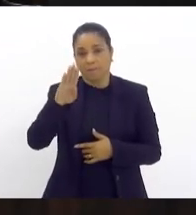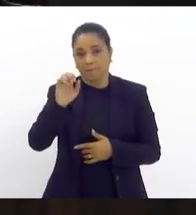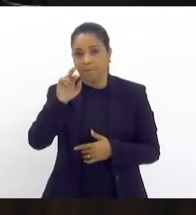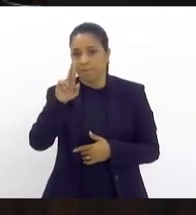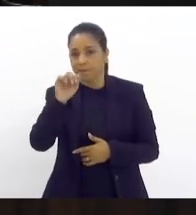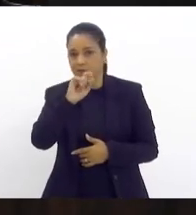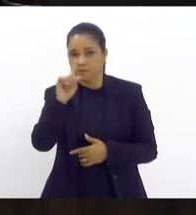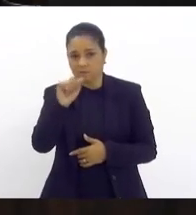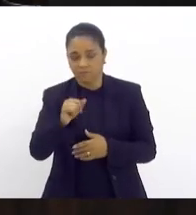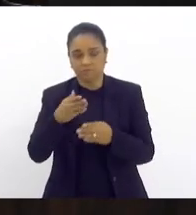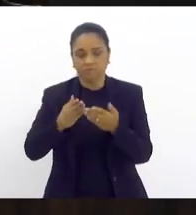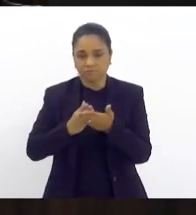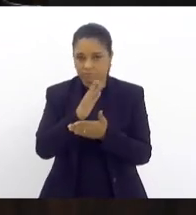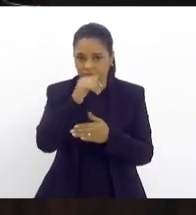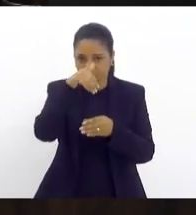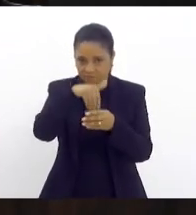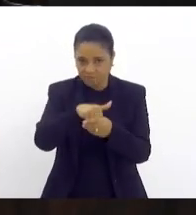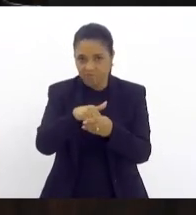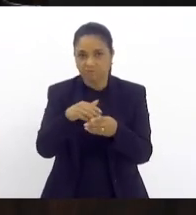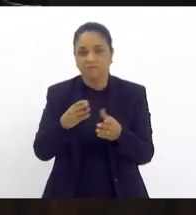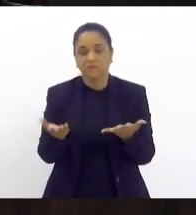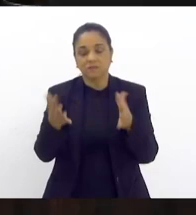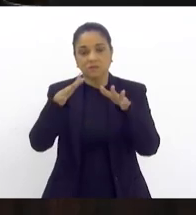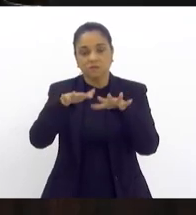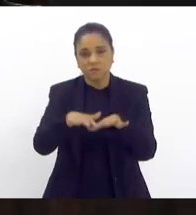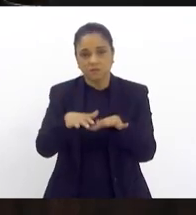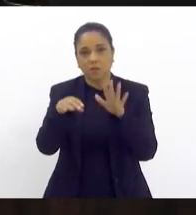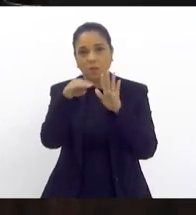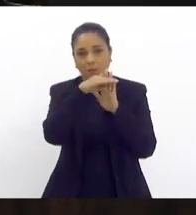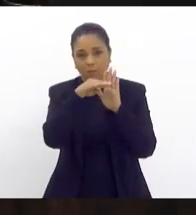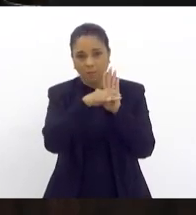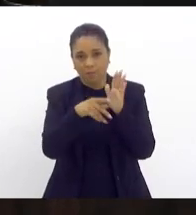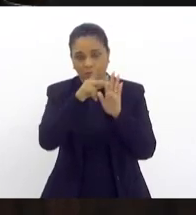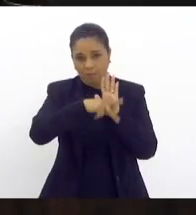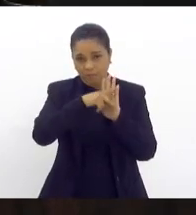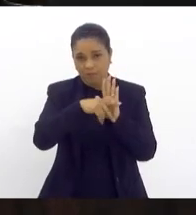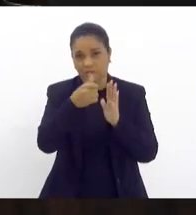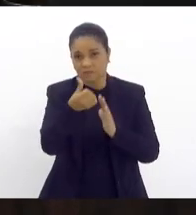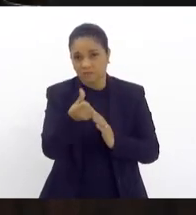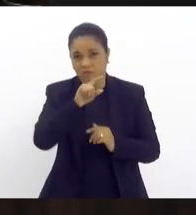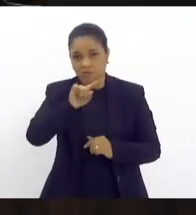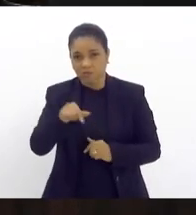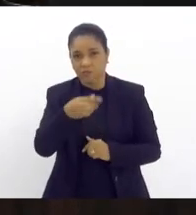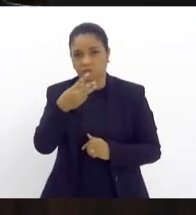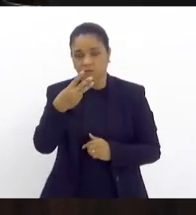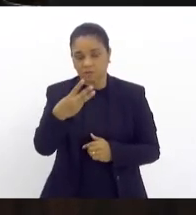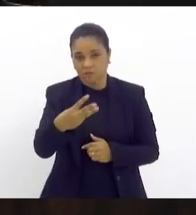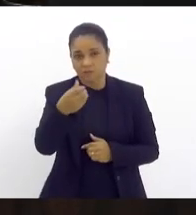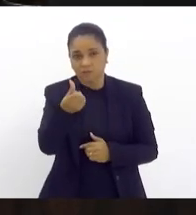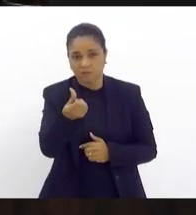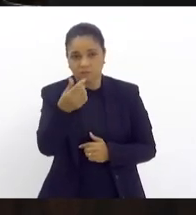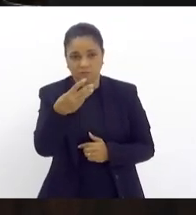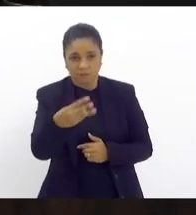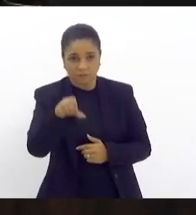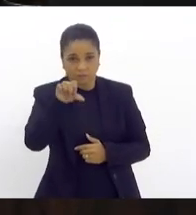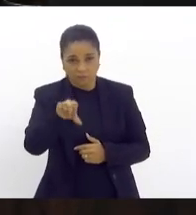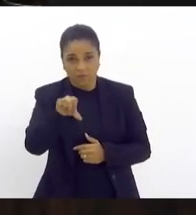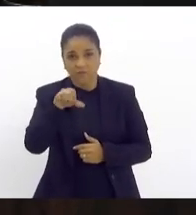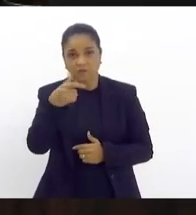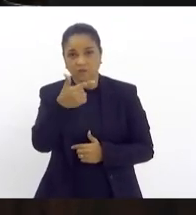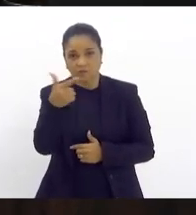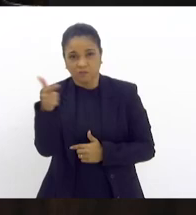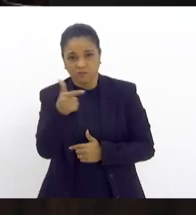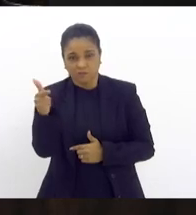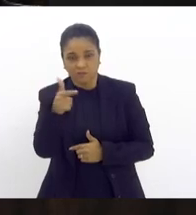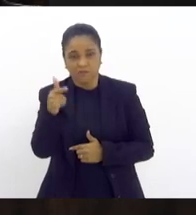aprovado requer a inclusão na ordem do dia o projeto de lei de número 6.329 do ano de 2022 de